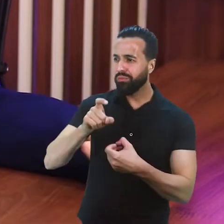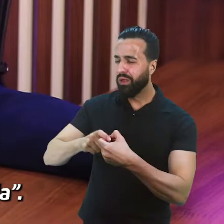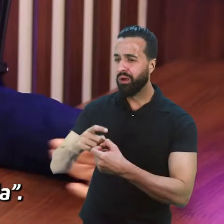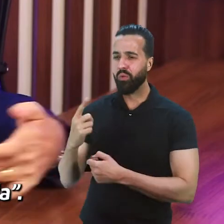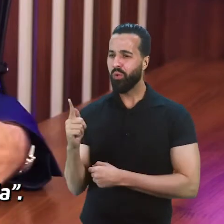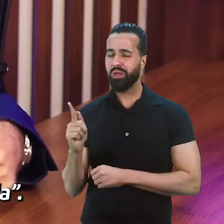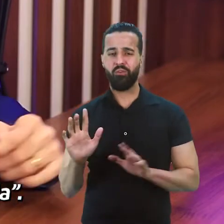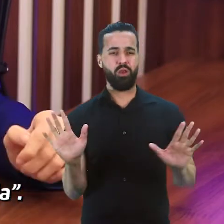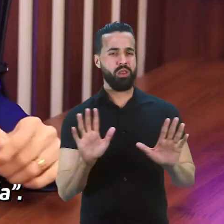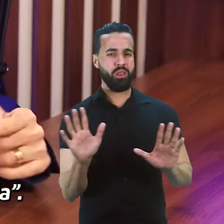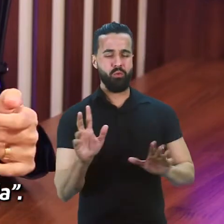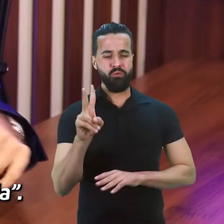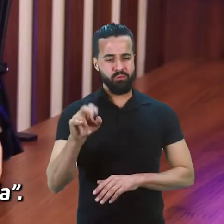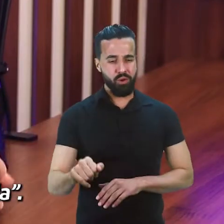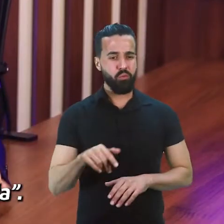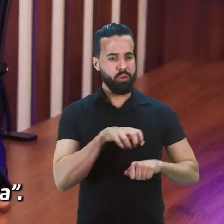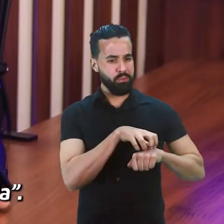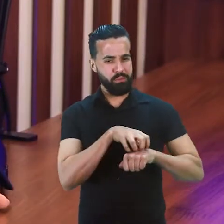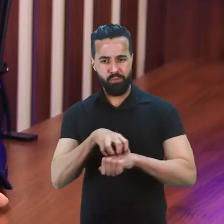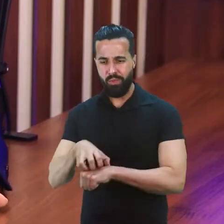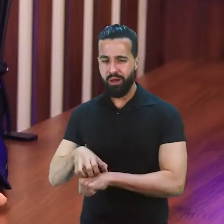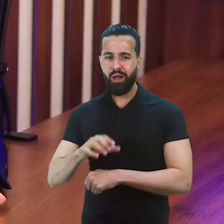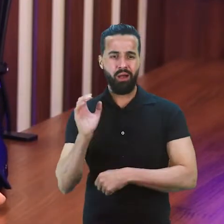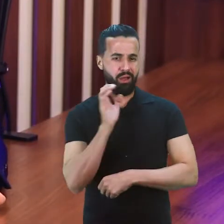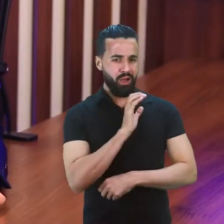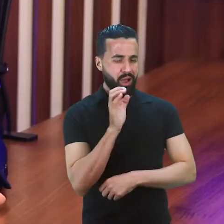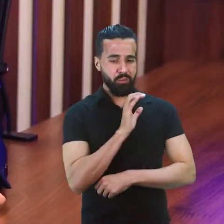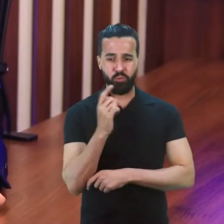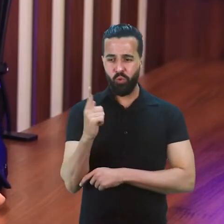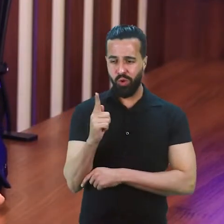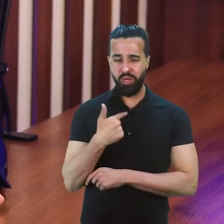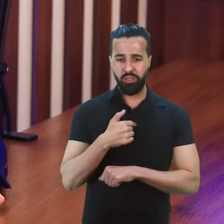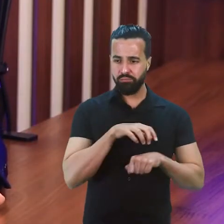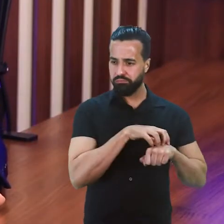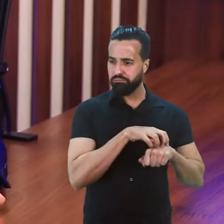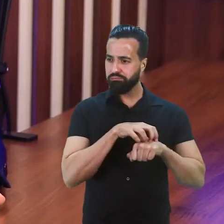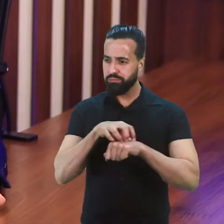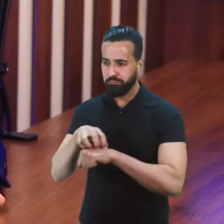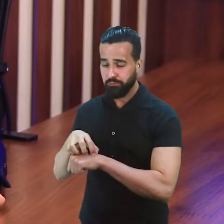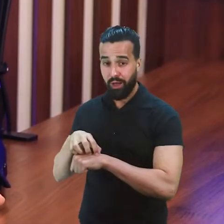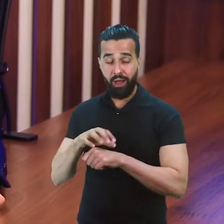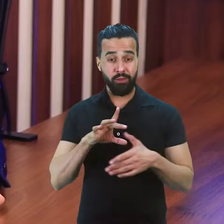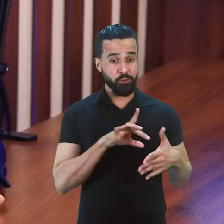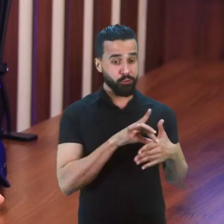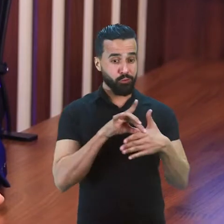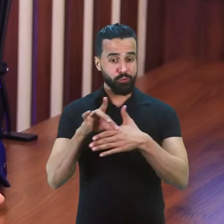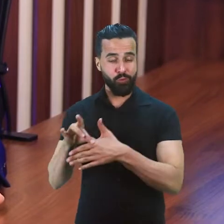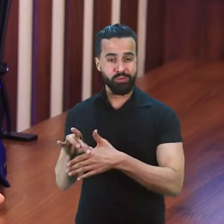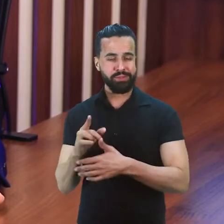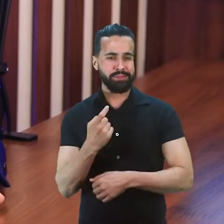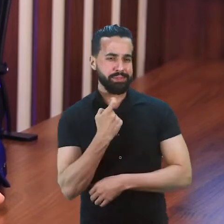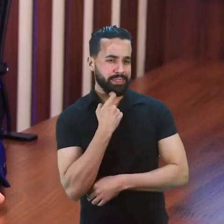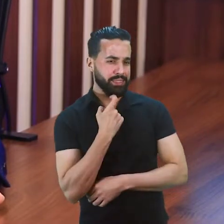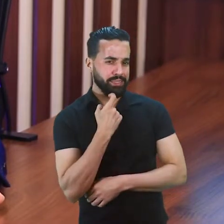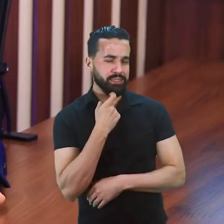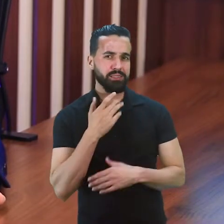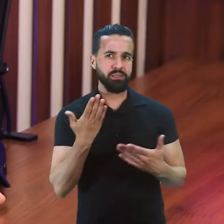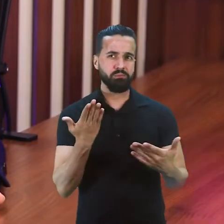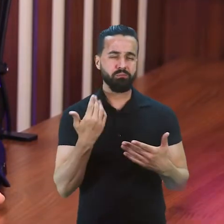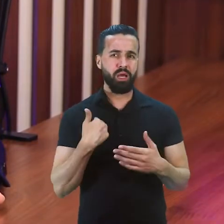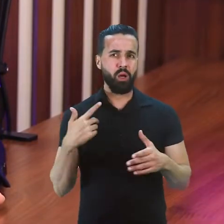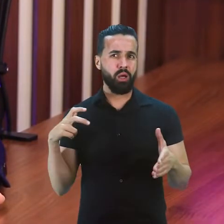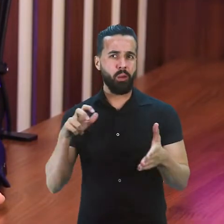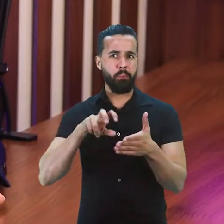eu falei, não, vamos logo com a ambulância para Goiânia, me trouxeram para cá, numa sexta-feira, eu acidentei lá por volta de 1h da